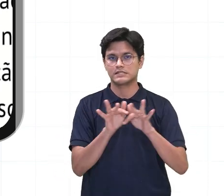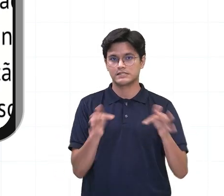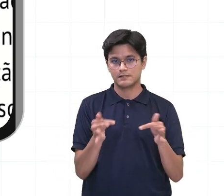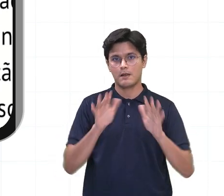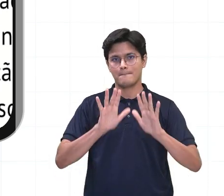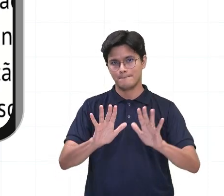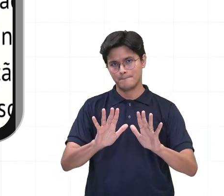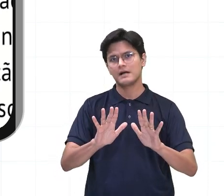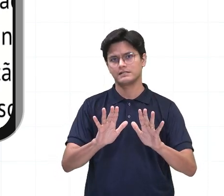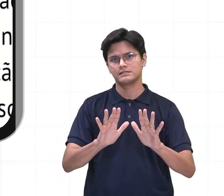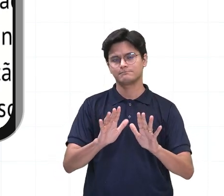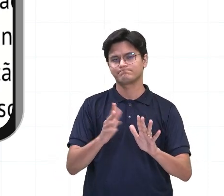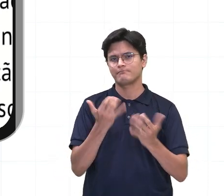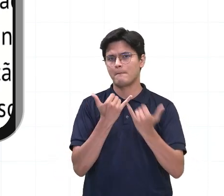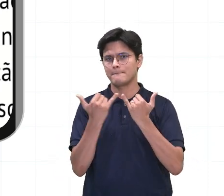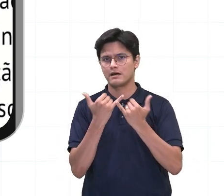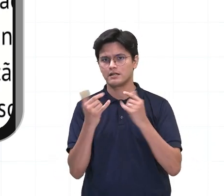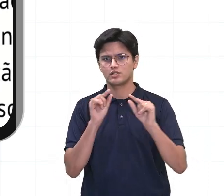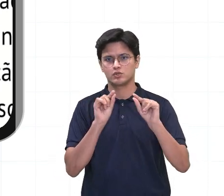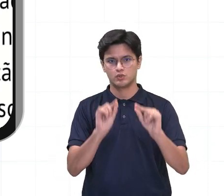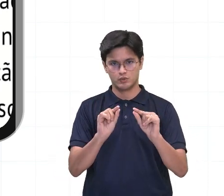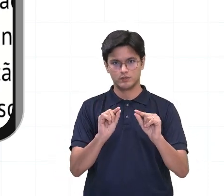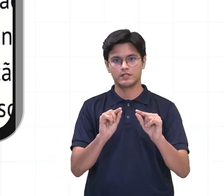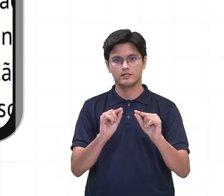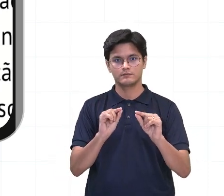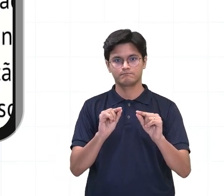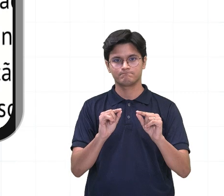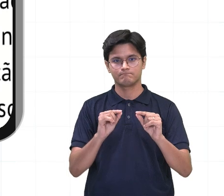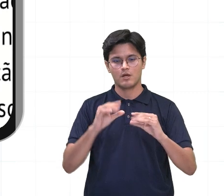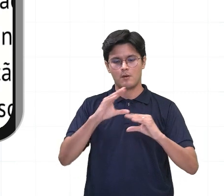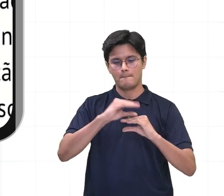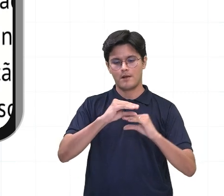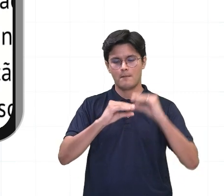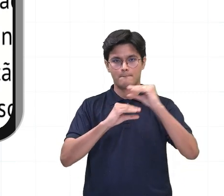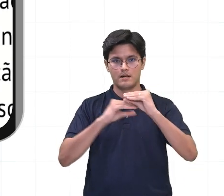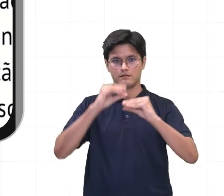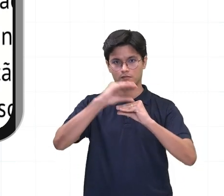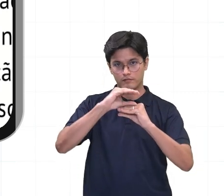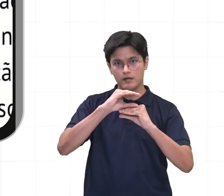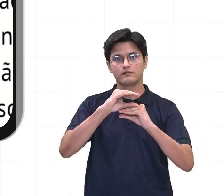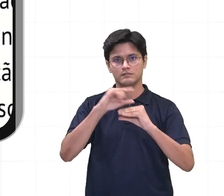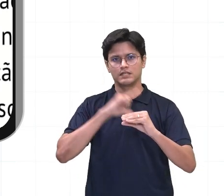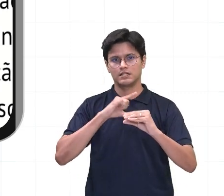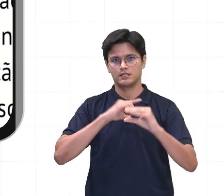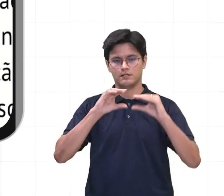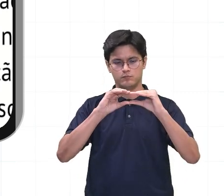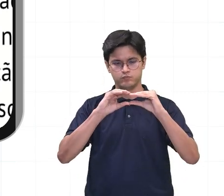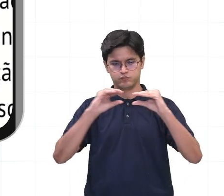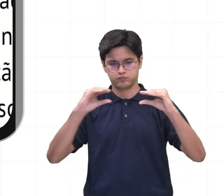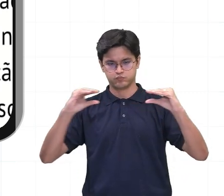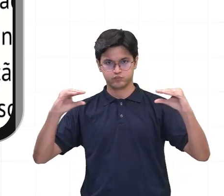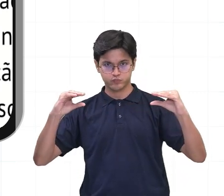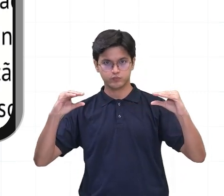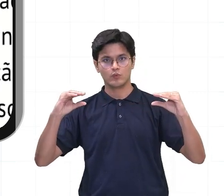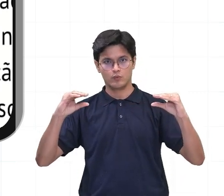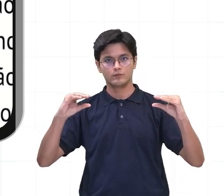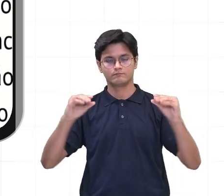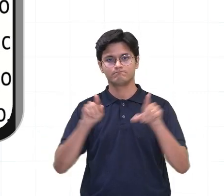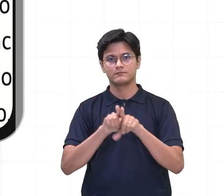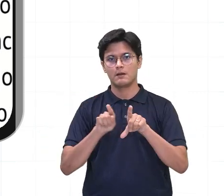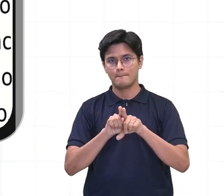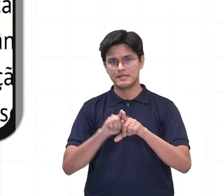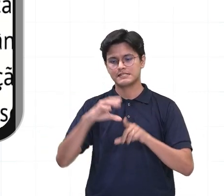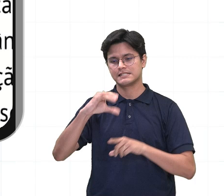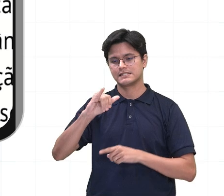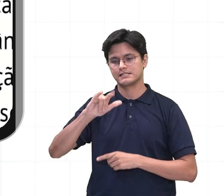falo que ele é cilíndrico, é devido ao seu formato, né? Ele tem esse formato cilíndrico, mais alongado, maiorzinho, e ciliado, porque